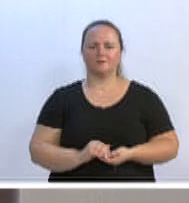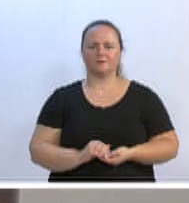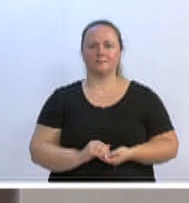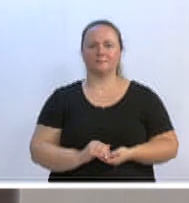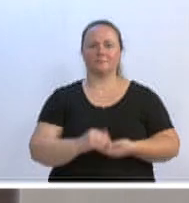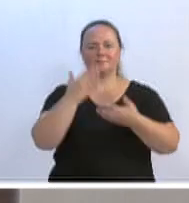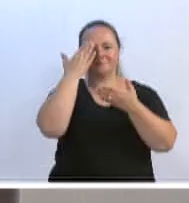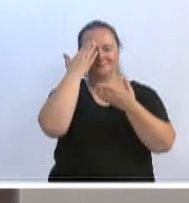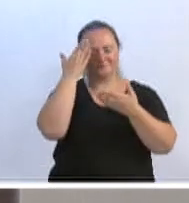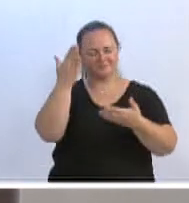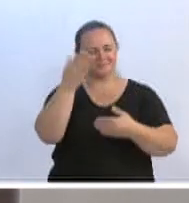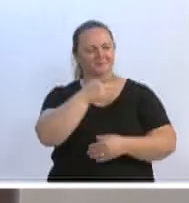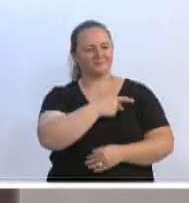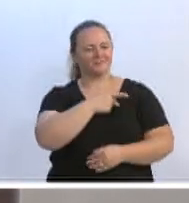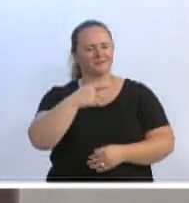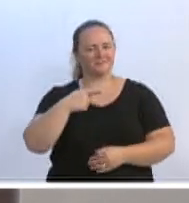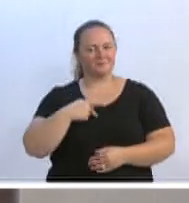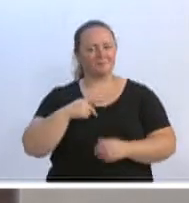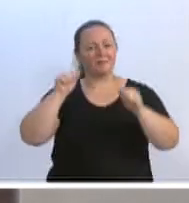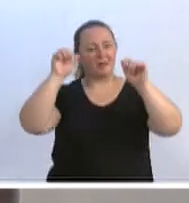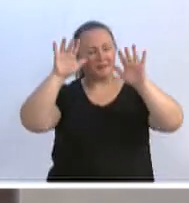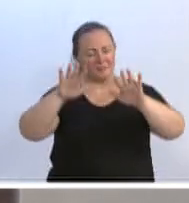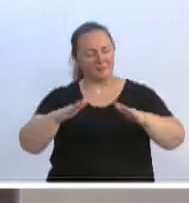Obrigado, pastor Rogério, pela bênção.